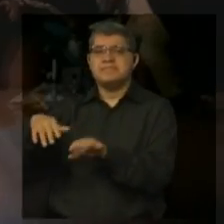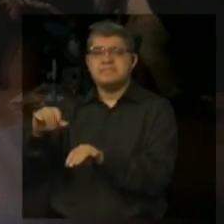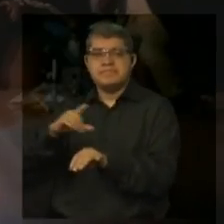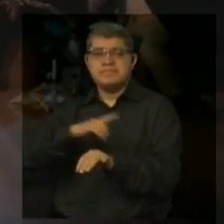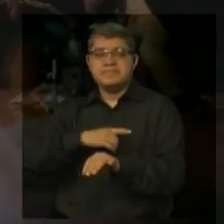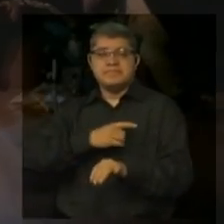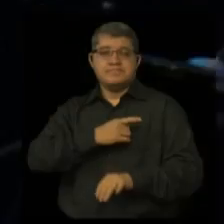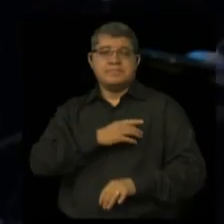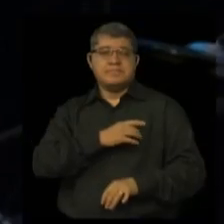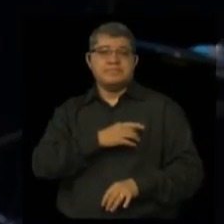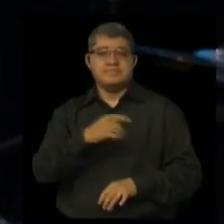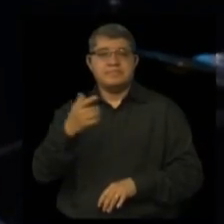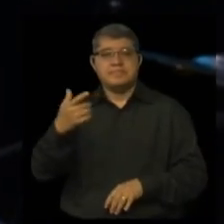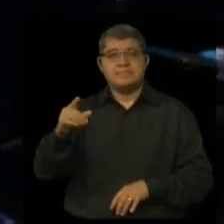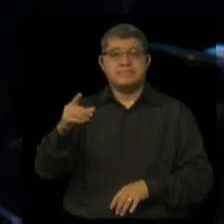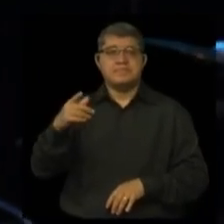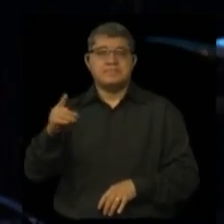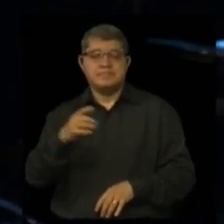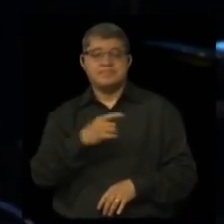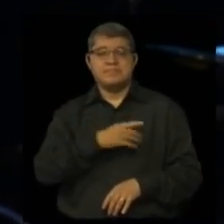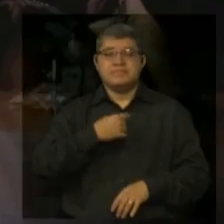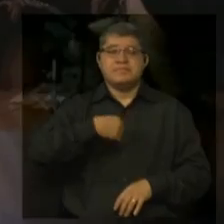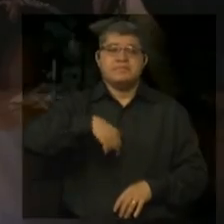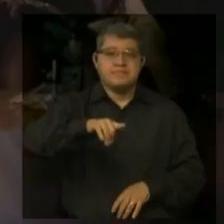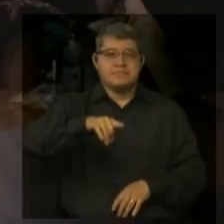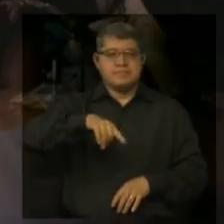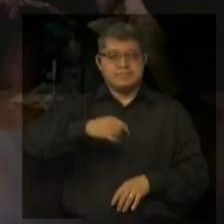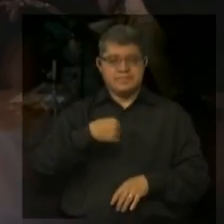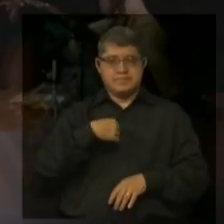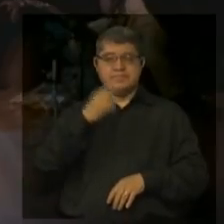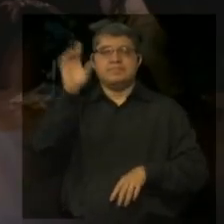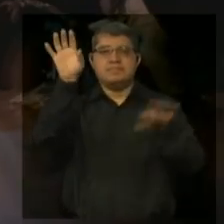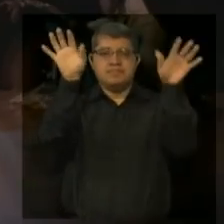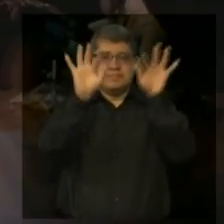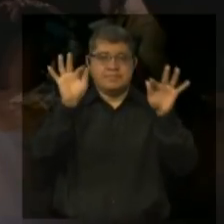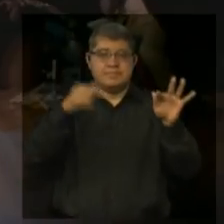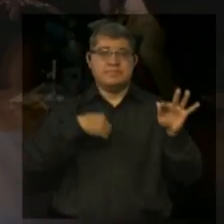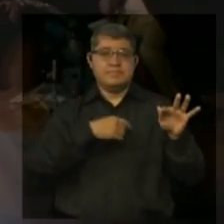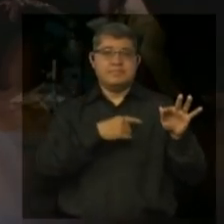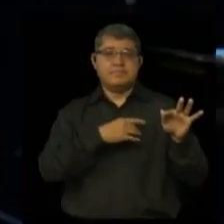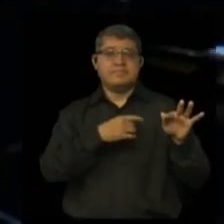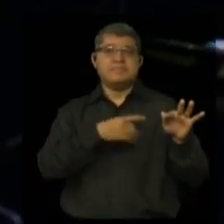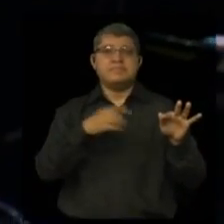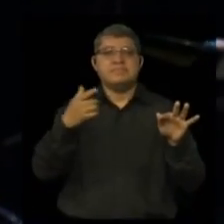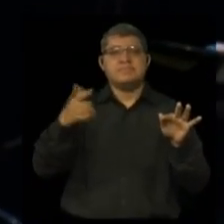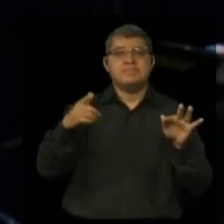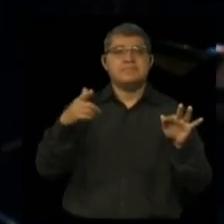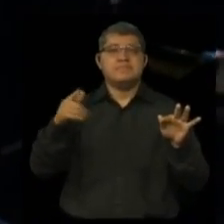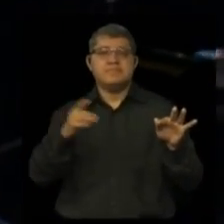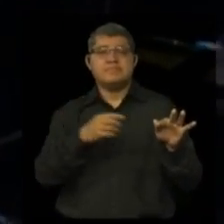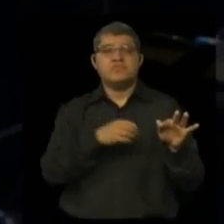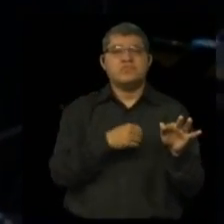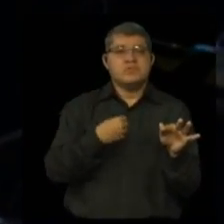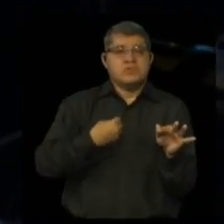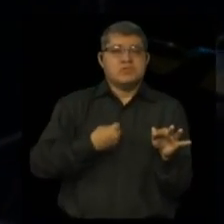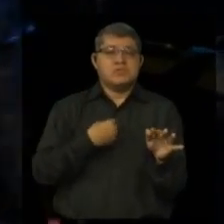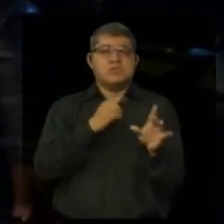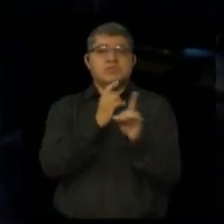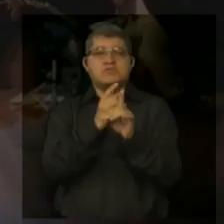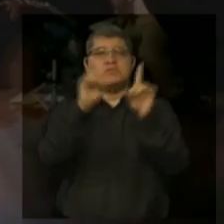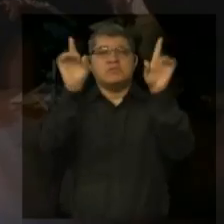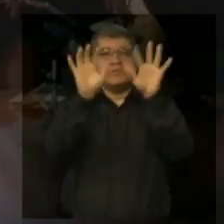Tenho medo de não ter tempo de ser feliz. Tenho medo de não ter